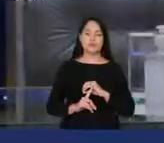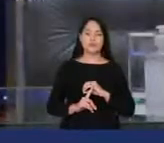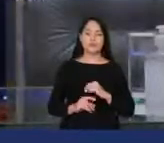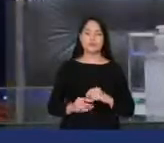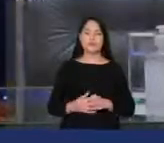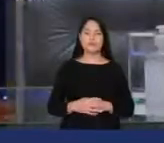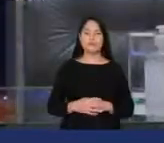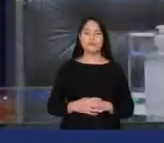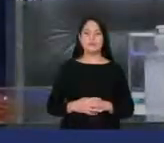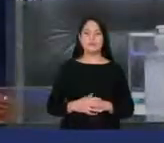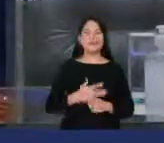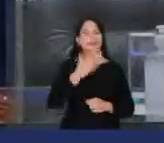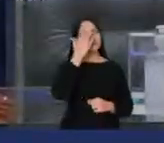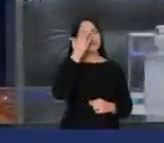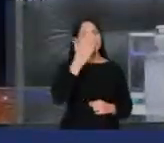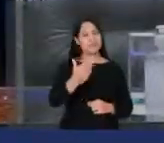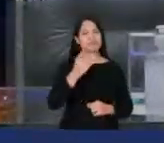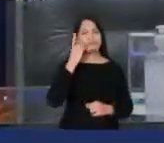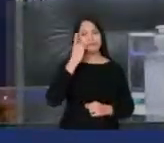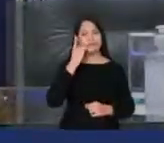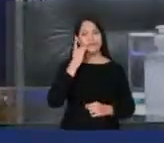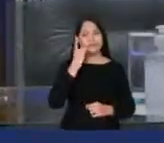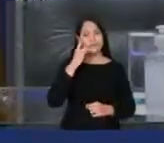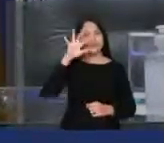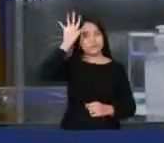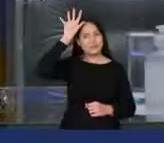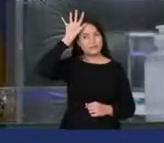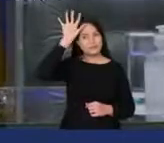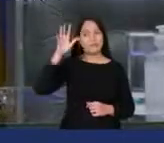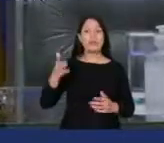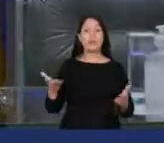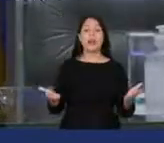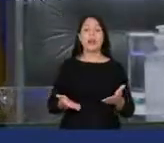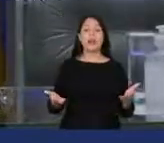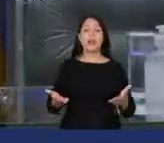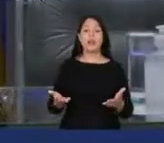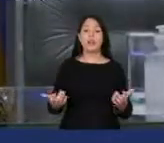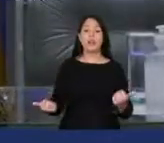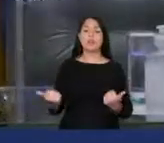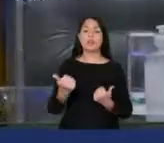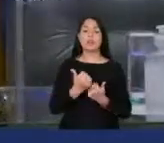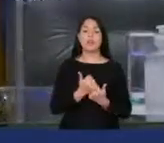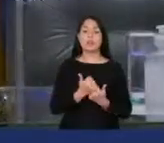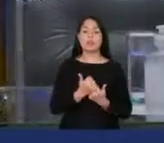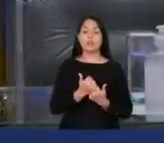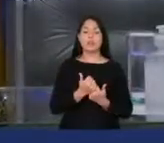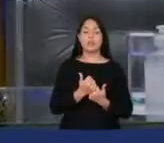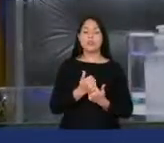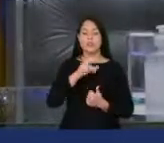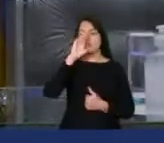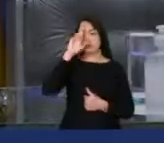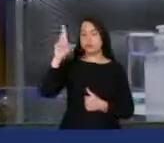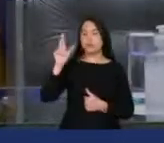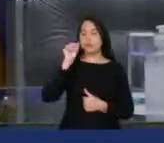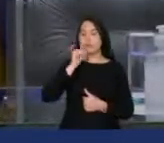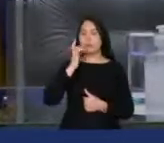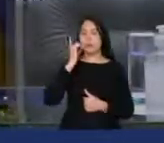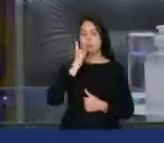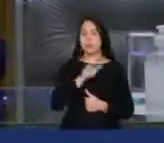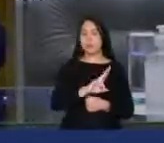Obrigado, deputada Perpétua. Eu, nesse instante, transfiro a presidência para a excelentíssima deputada Paula Belmonte.